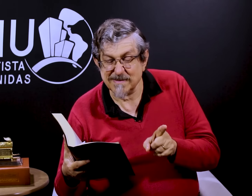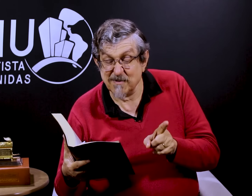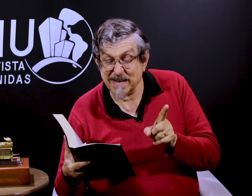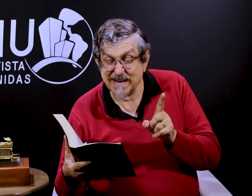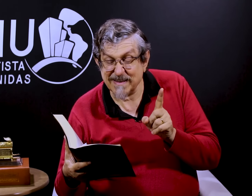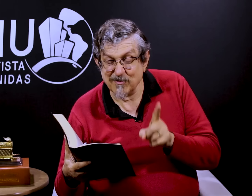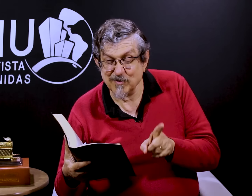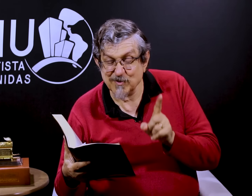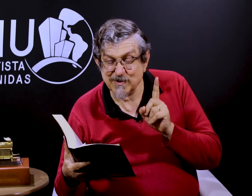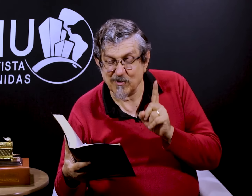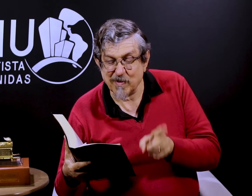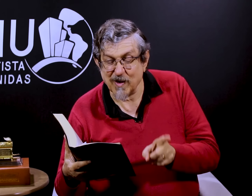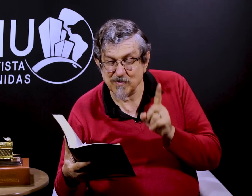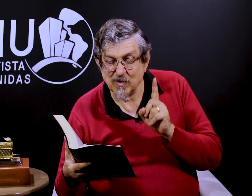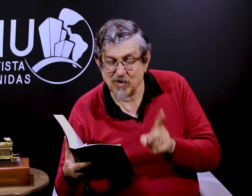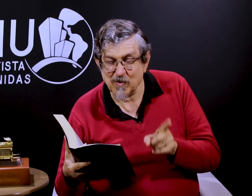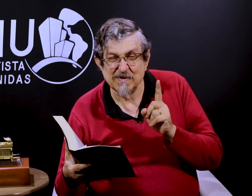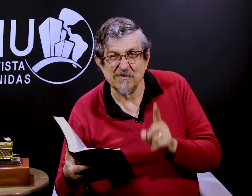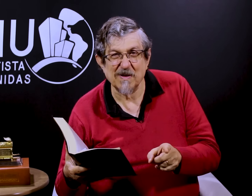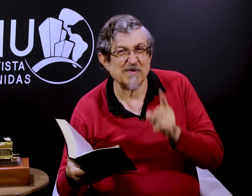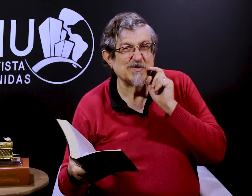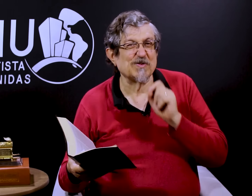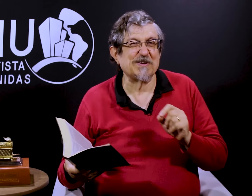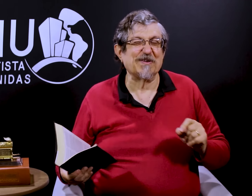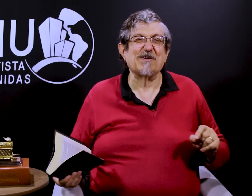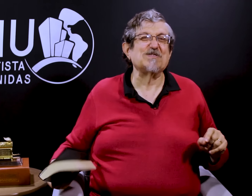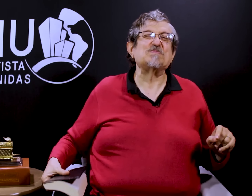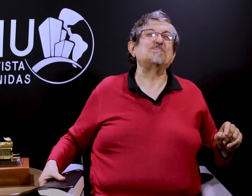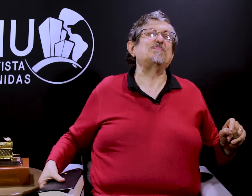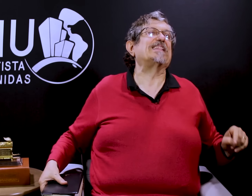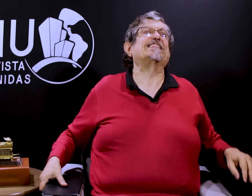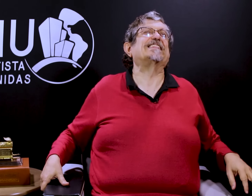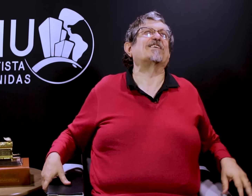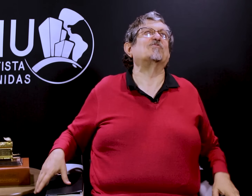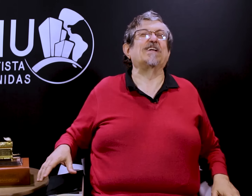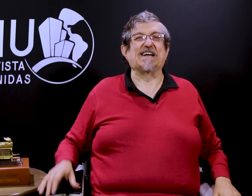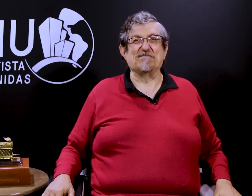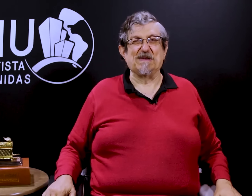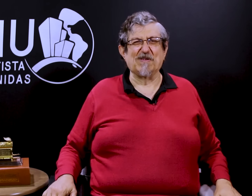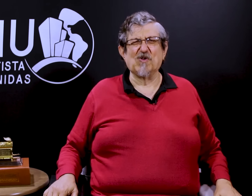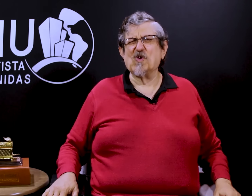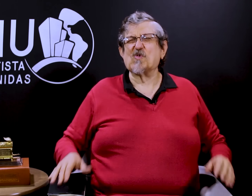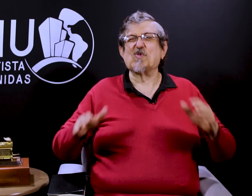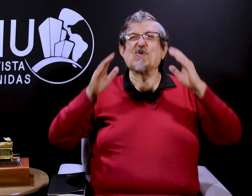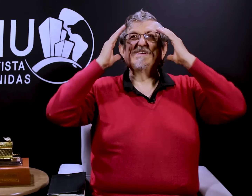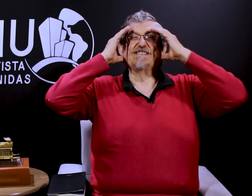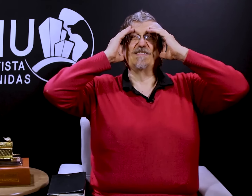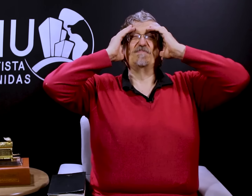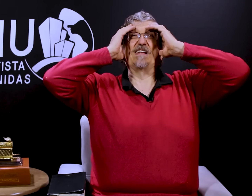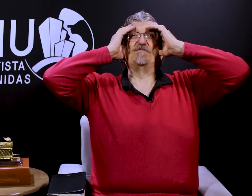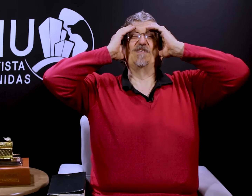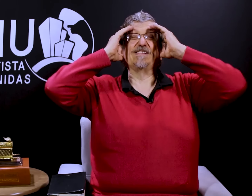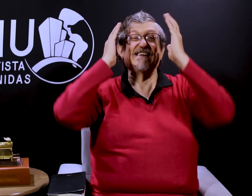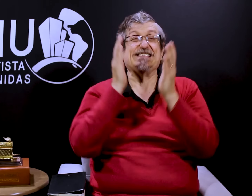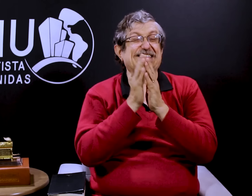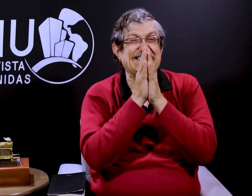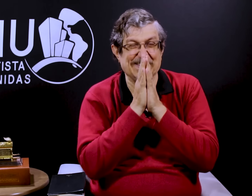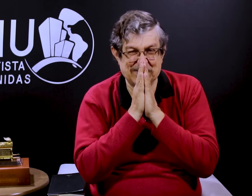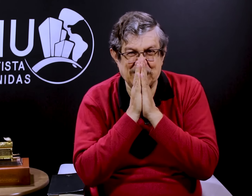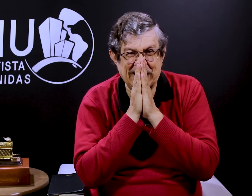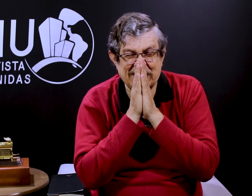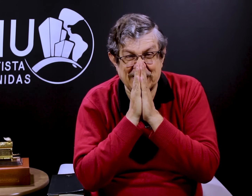mas ame cada um o seu próximo como a si mesmo eu sou senhor eu acho Espetacular na Bíblia Oh coisa maravilhosa